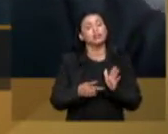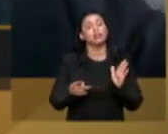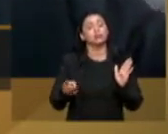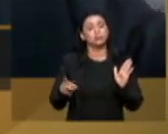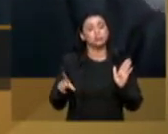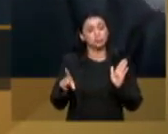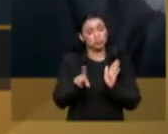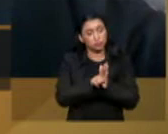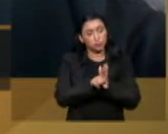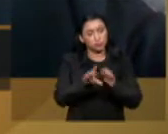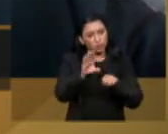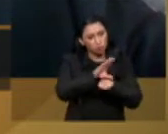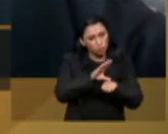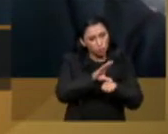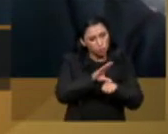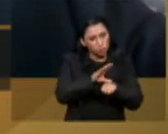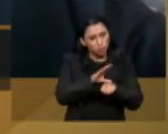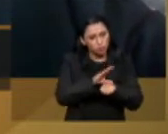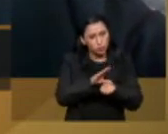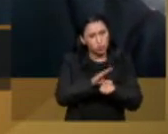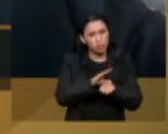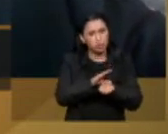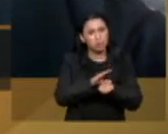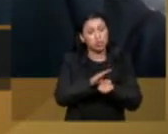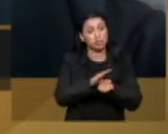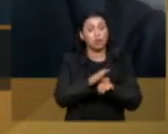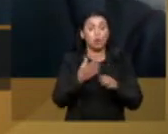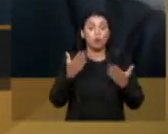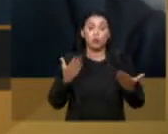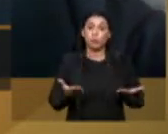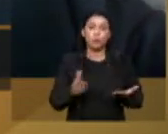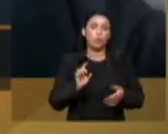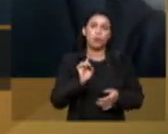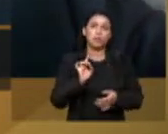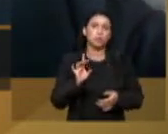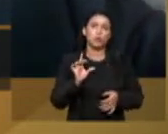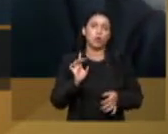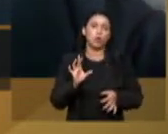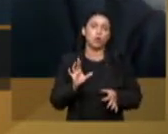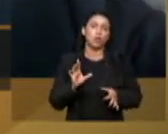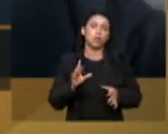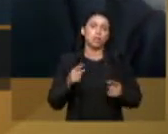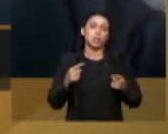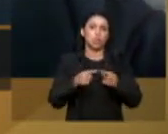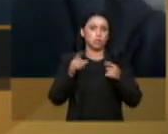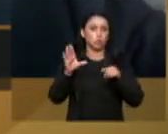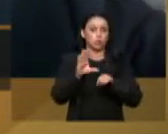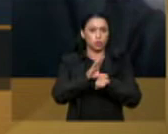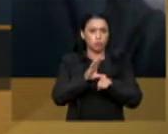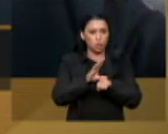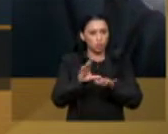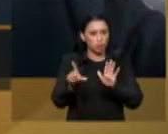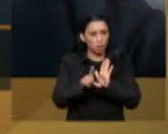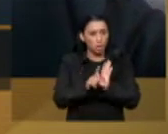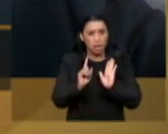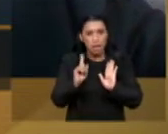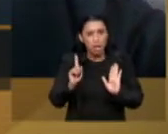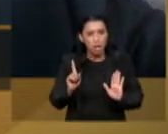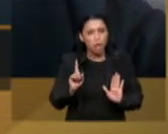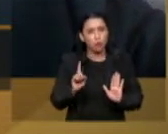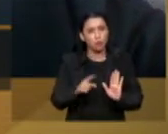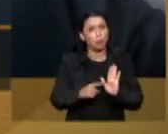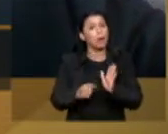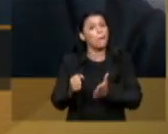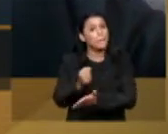na Constituição. A legalidade não é pura legalidade. A legalidade é a expressão